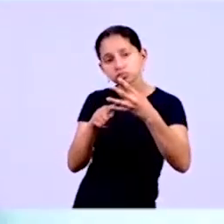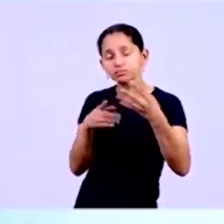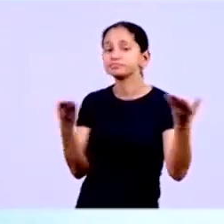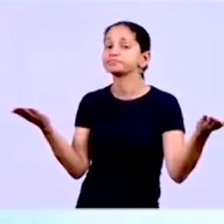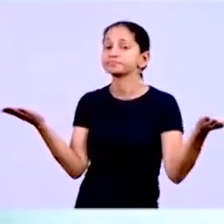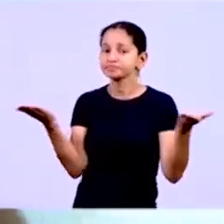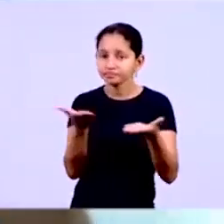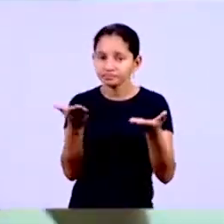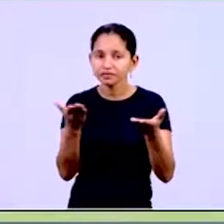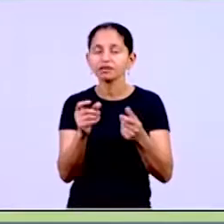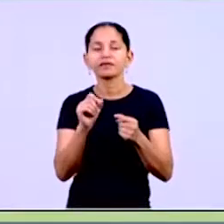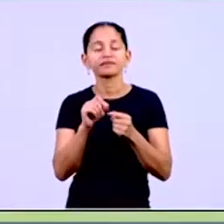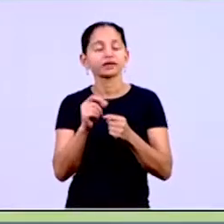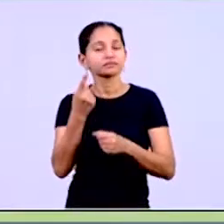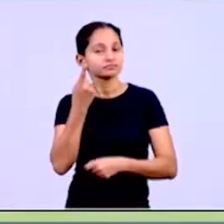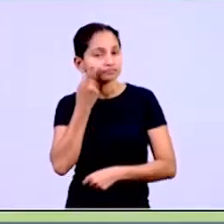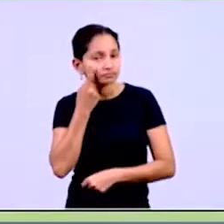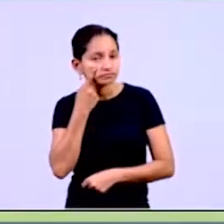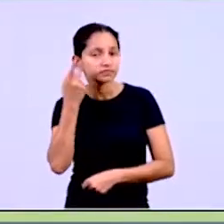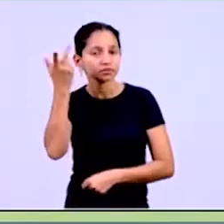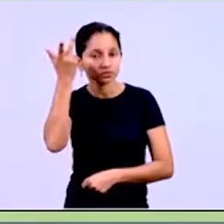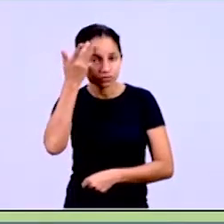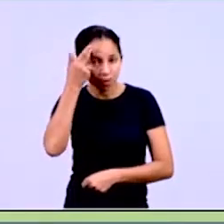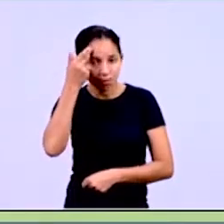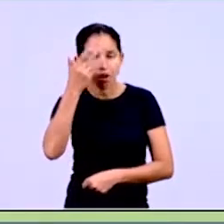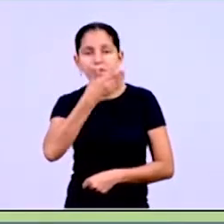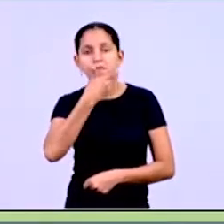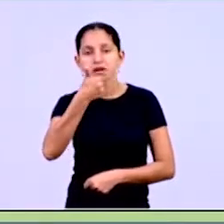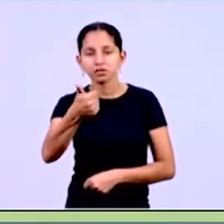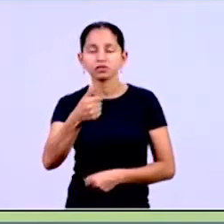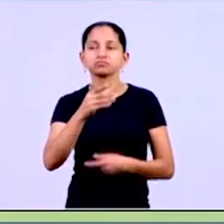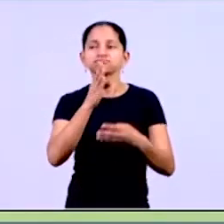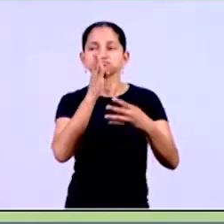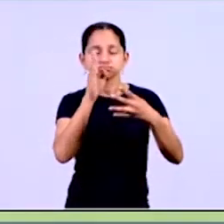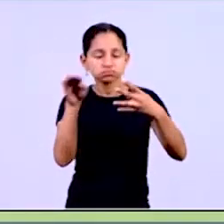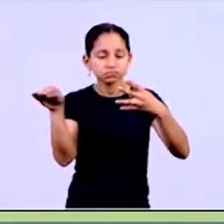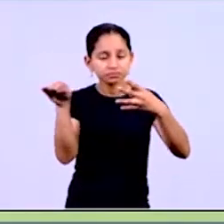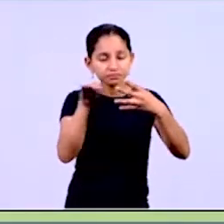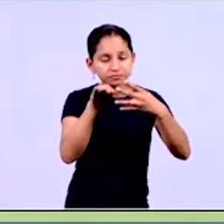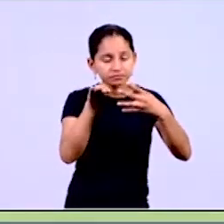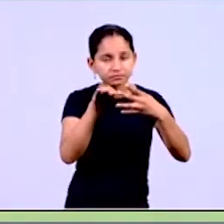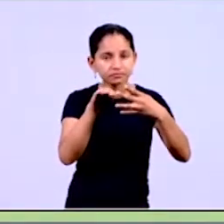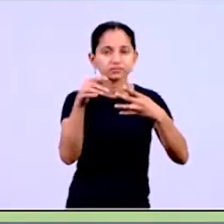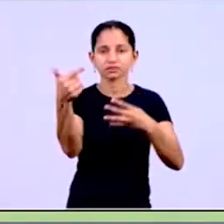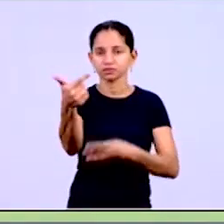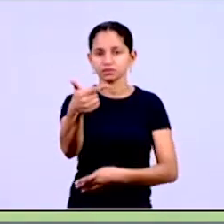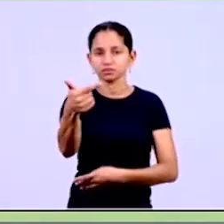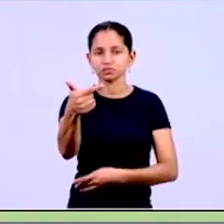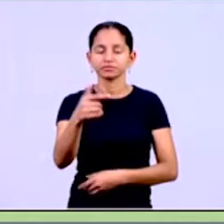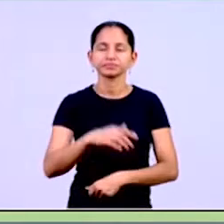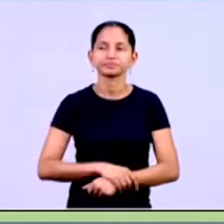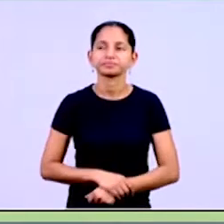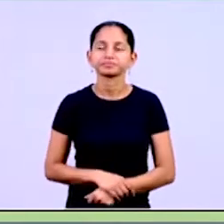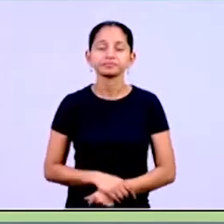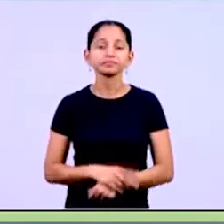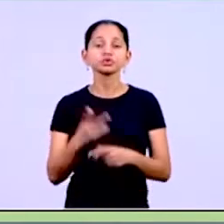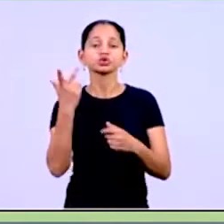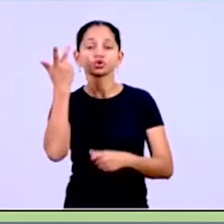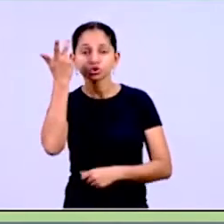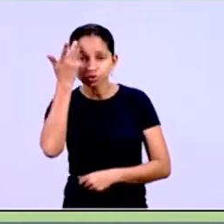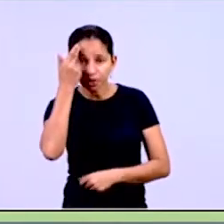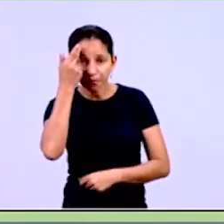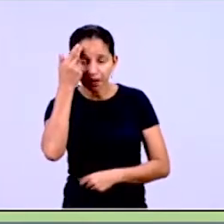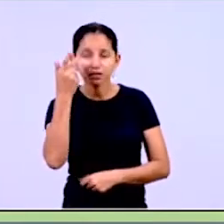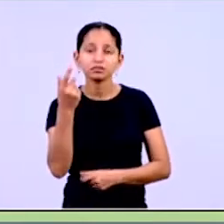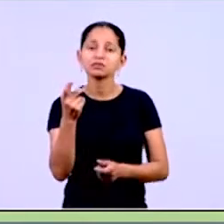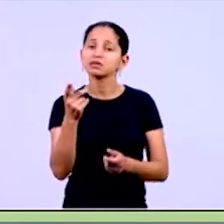vamos para os servidores comuns, né, e o workstations, é a segunda parte aqui. Servidores comuns, gente,